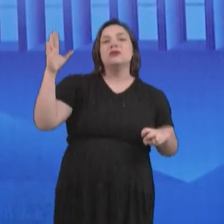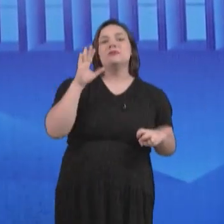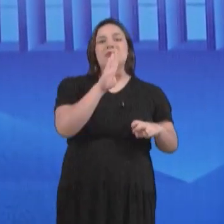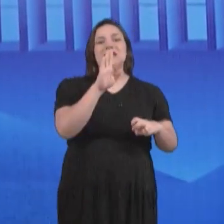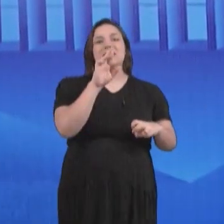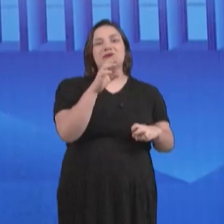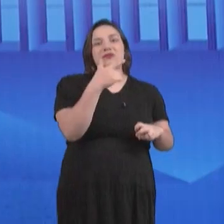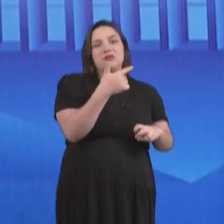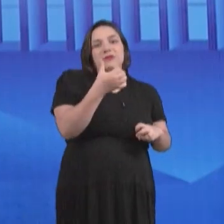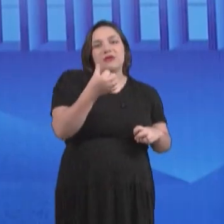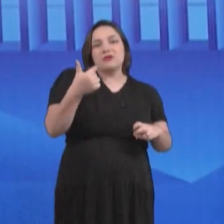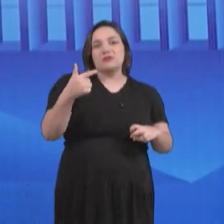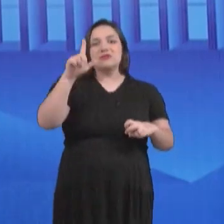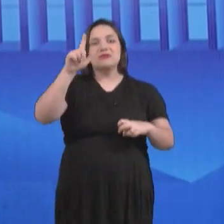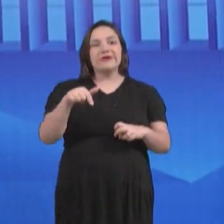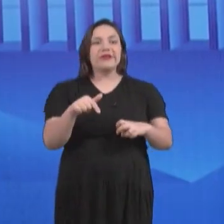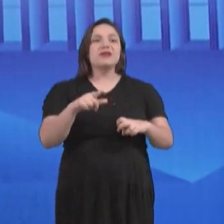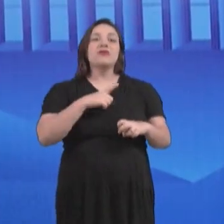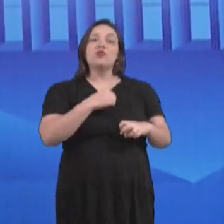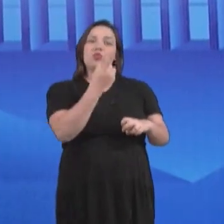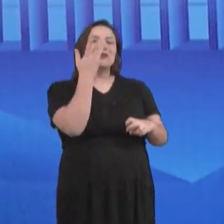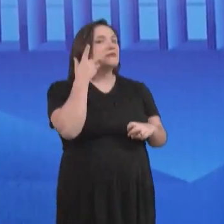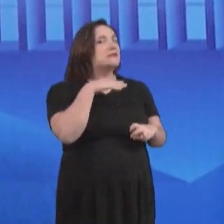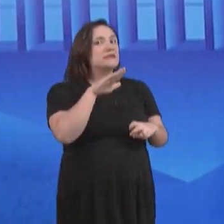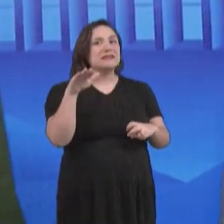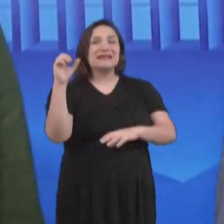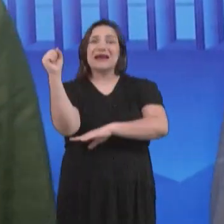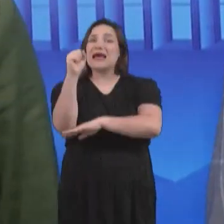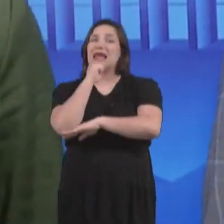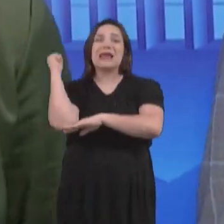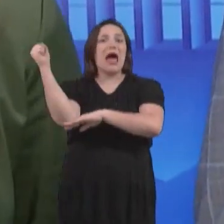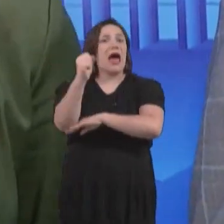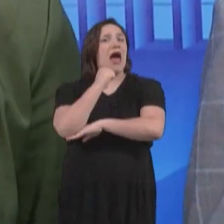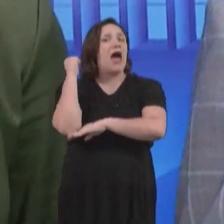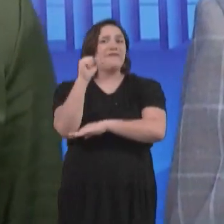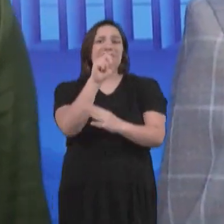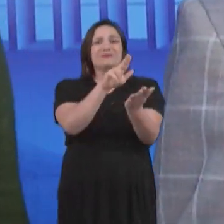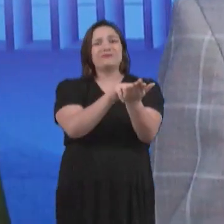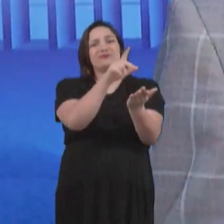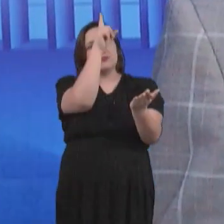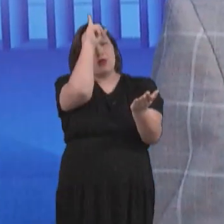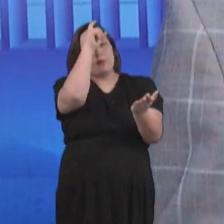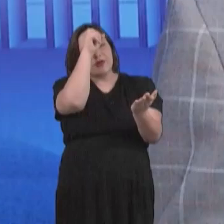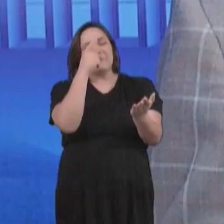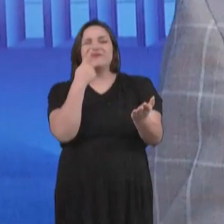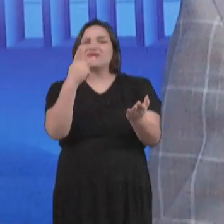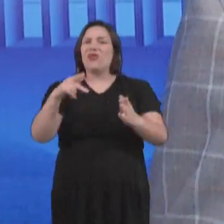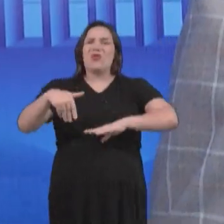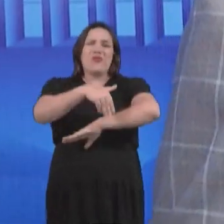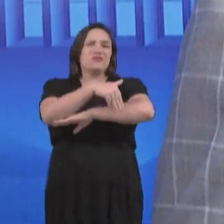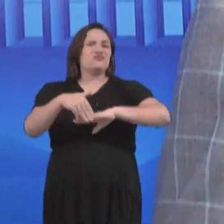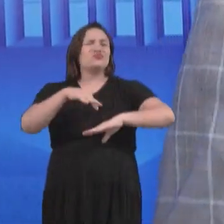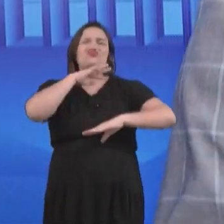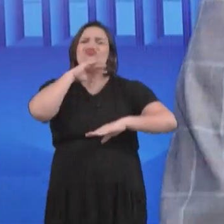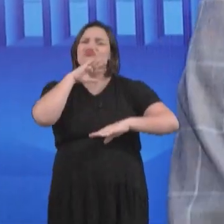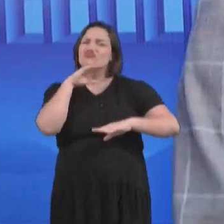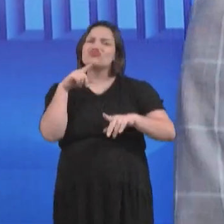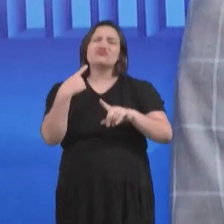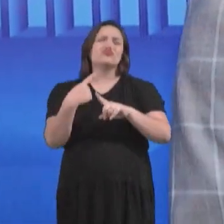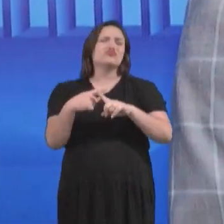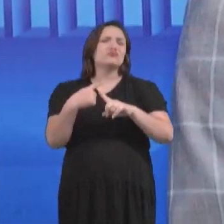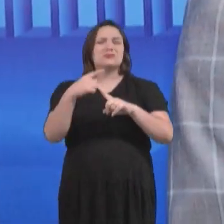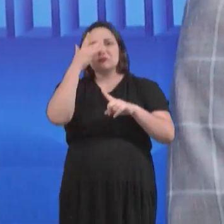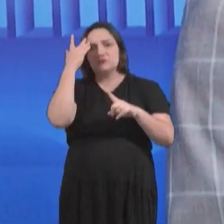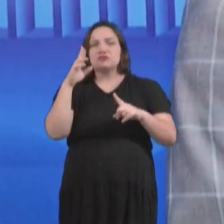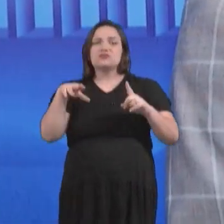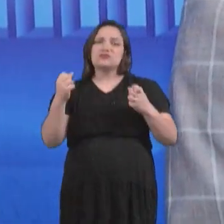de 2 pessoas e deixando uma criança em estado grave. E ele também repercutiu as condições da via para o tráfego de passageiros